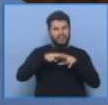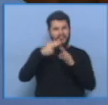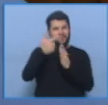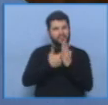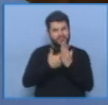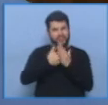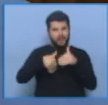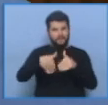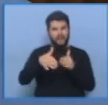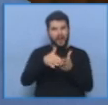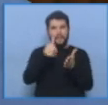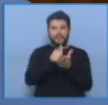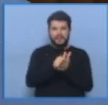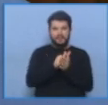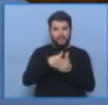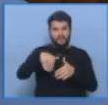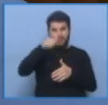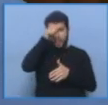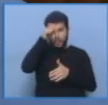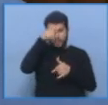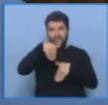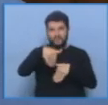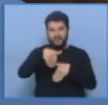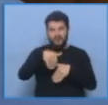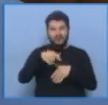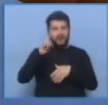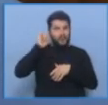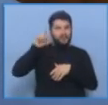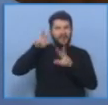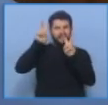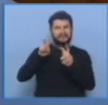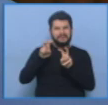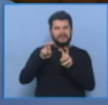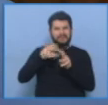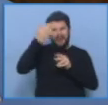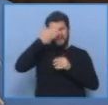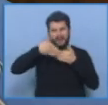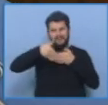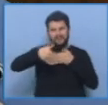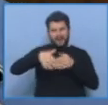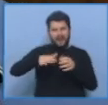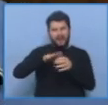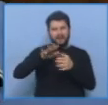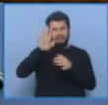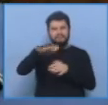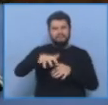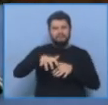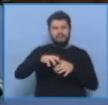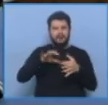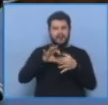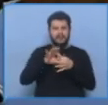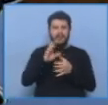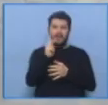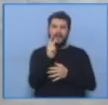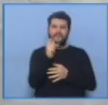textos da Bíblia que são lidos nas missas de domingo, mas não passámos ao lado do tema destes dias e desta cimeira que decorre no